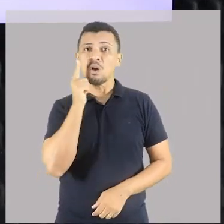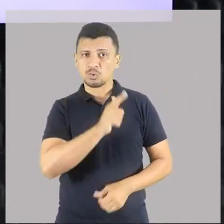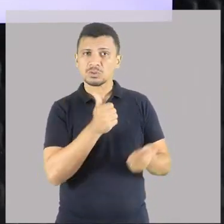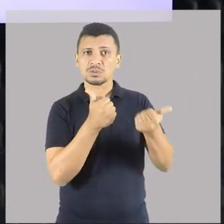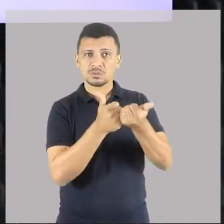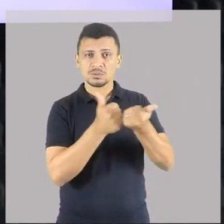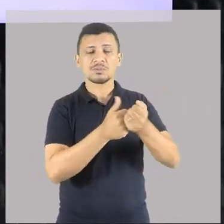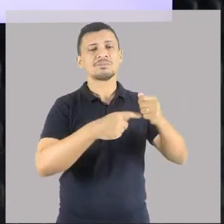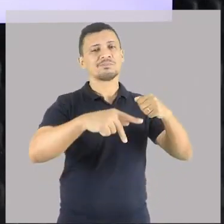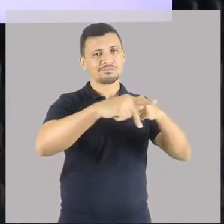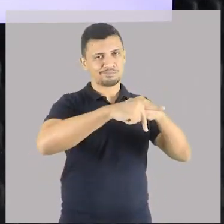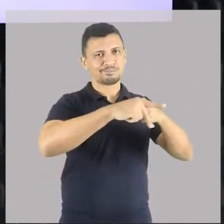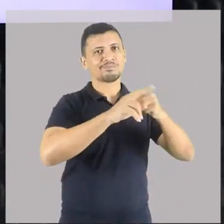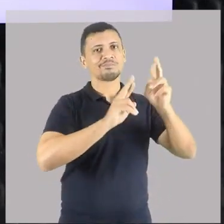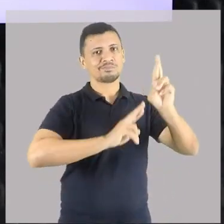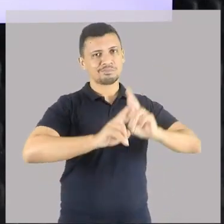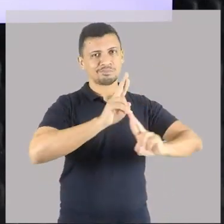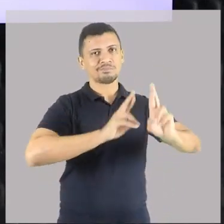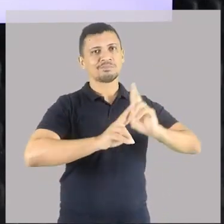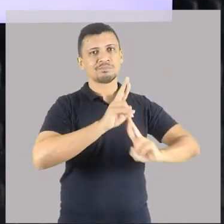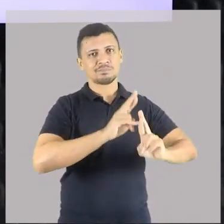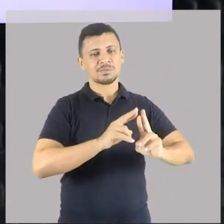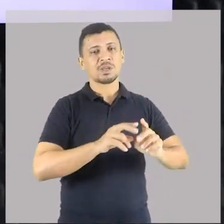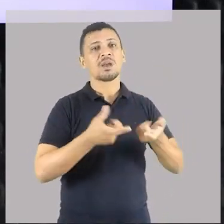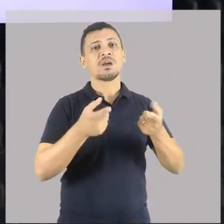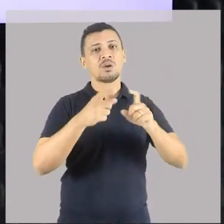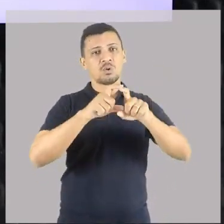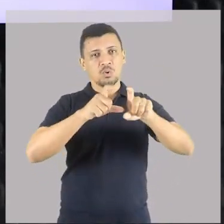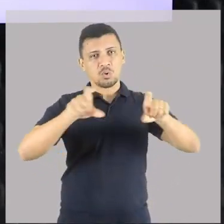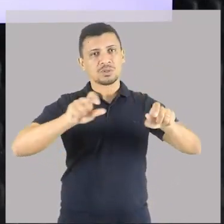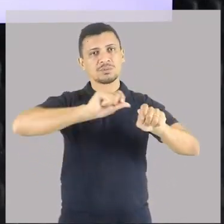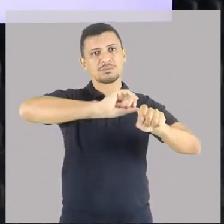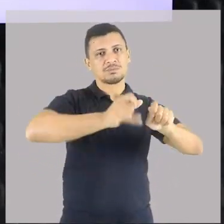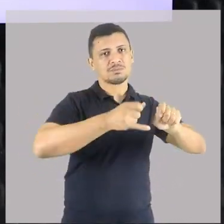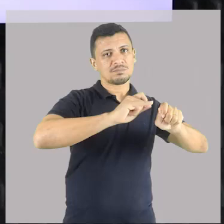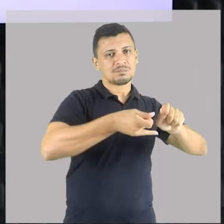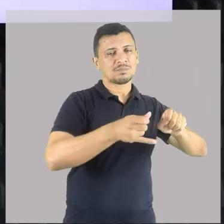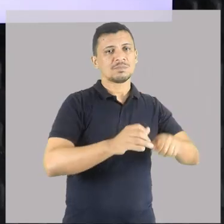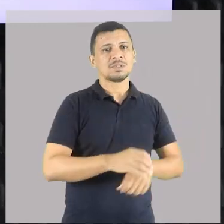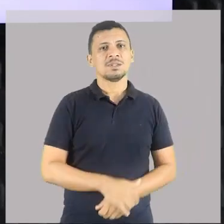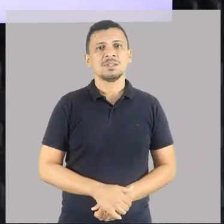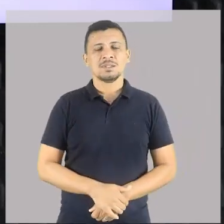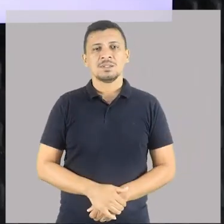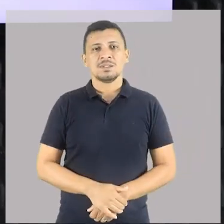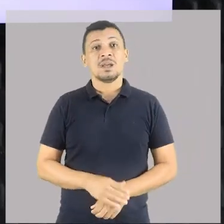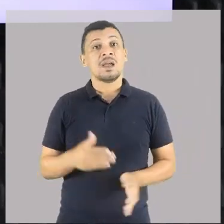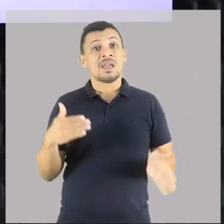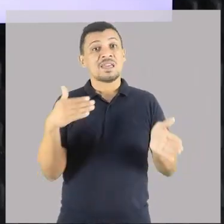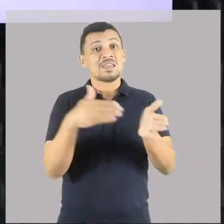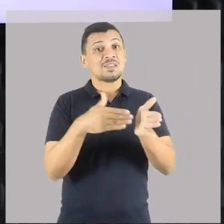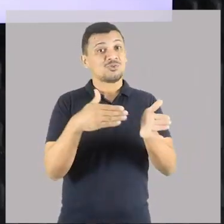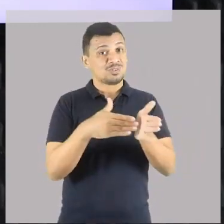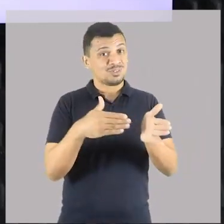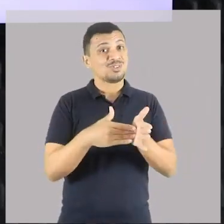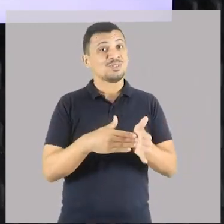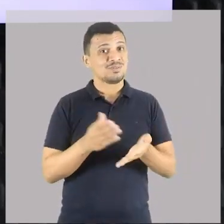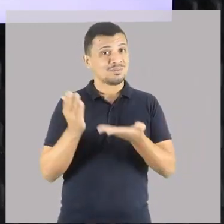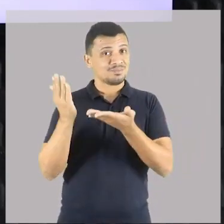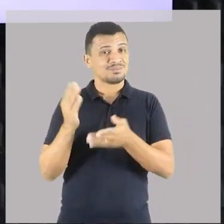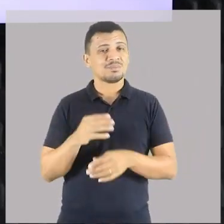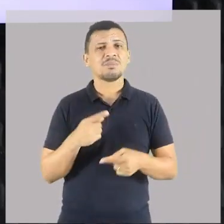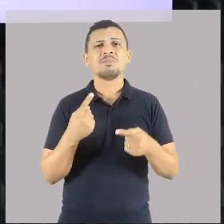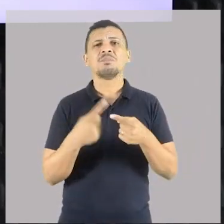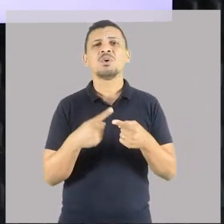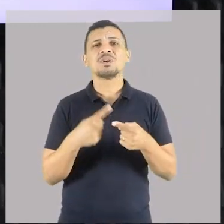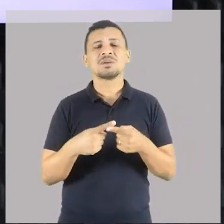ela é pronome relativo. E se ela é pronome relativo, a oração é adjetiva. Ela é uma adjetiva restritiva nesse caso. Por quê?